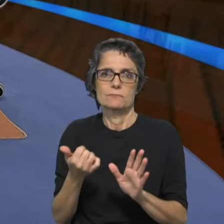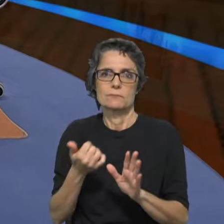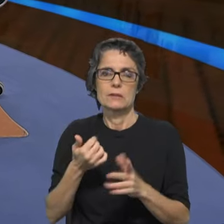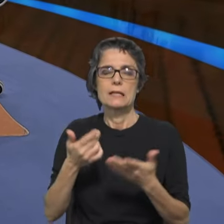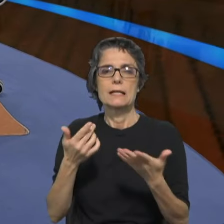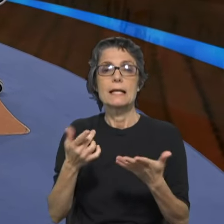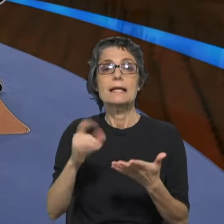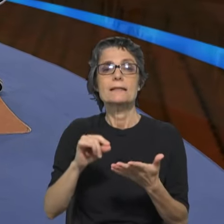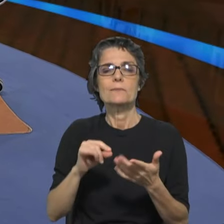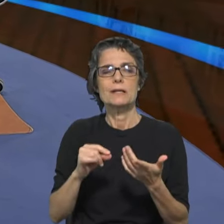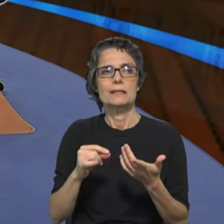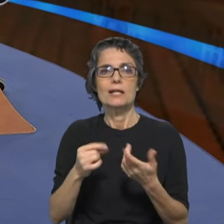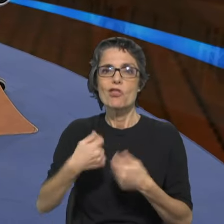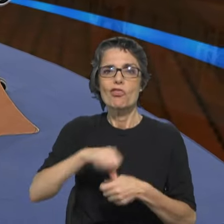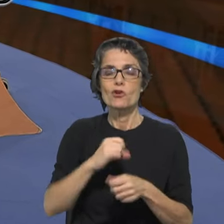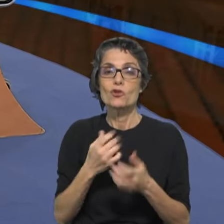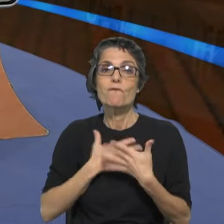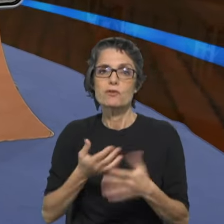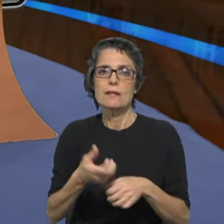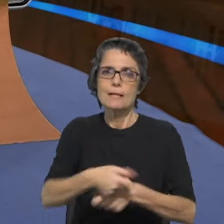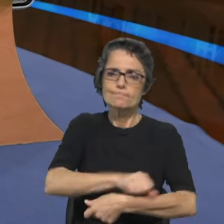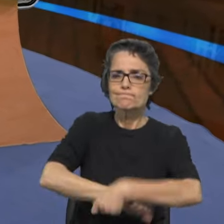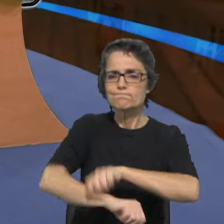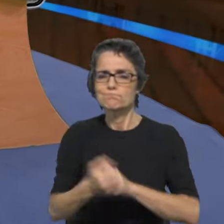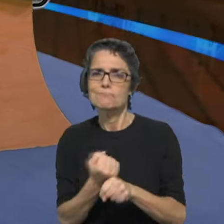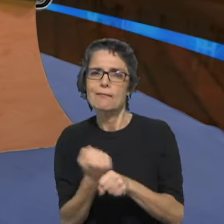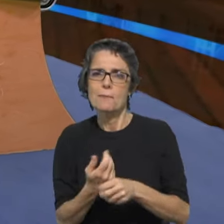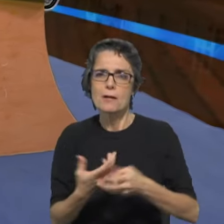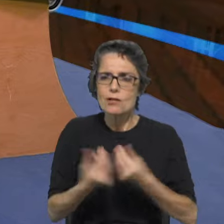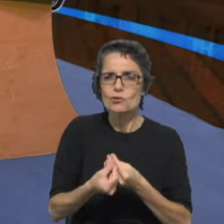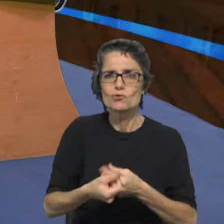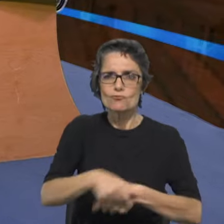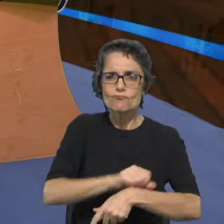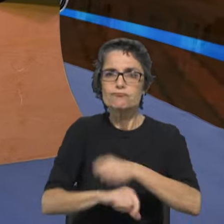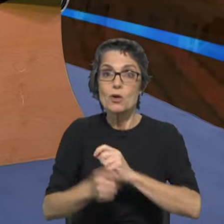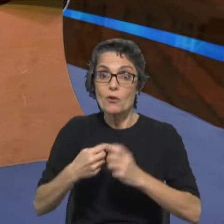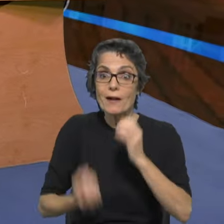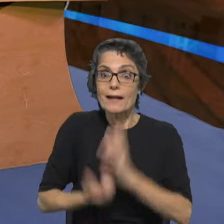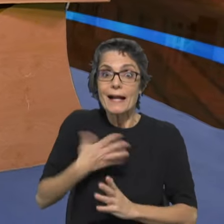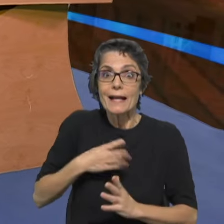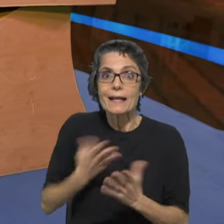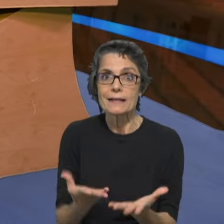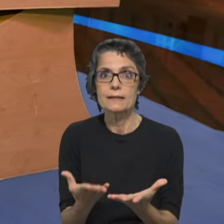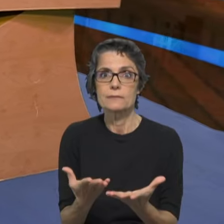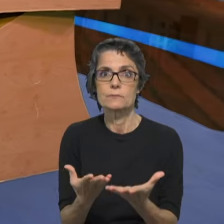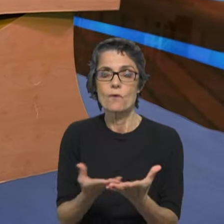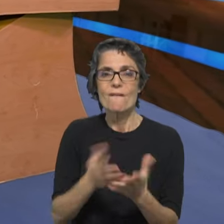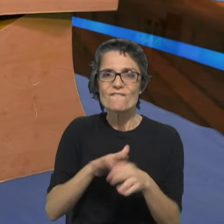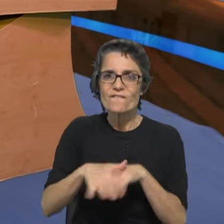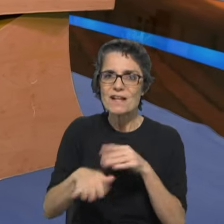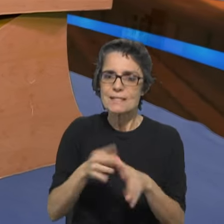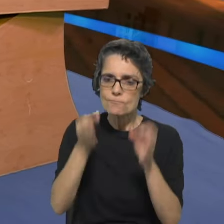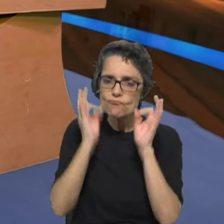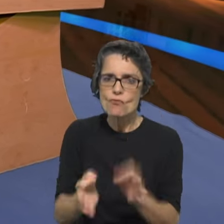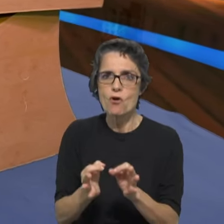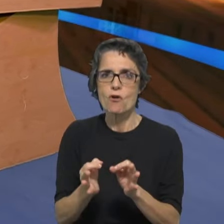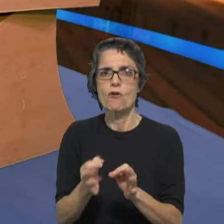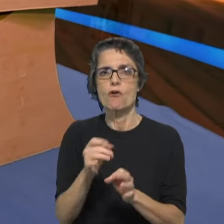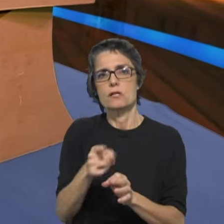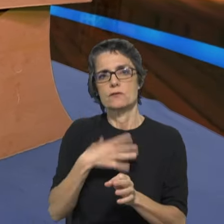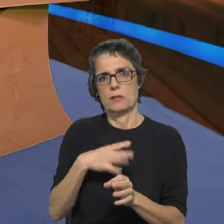conhecemos, com as mãos na massa. As mãos na massa, que é aquela que cria, que constrói outra vez,